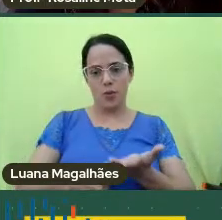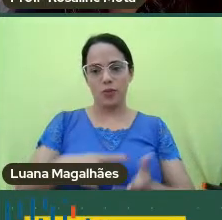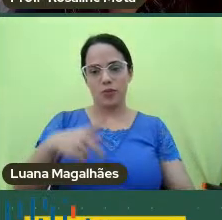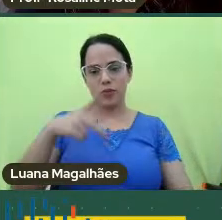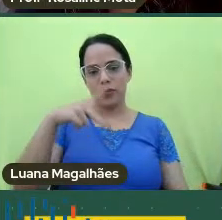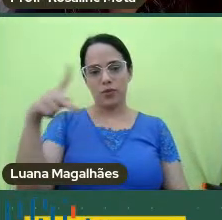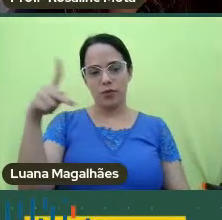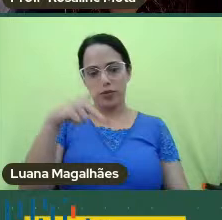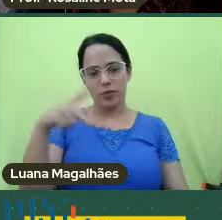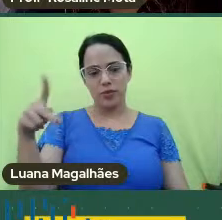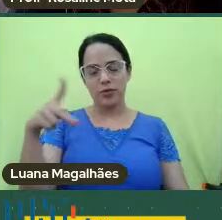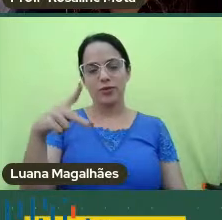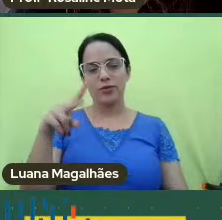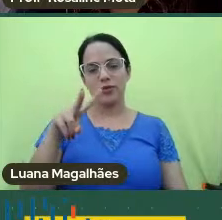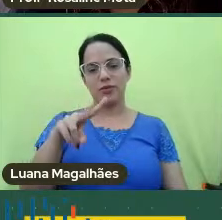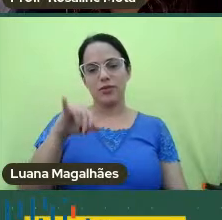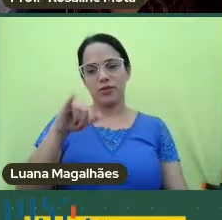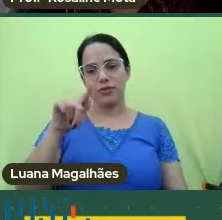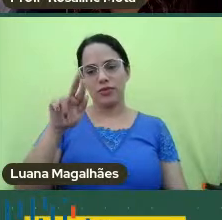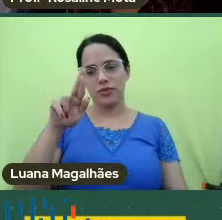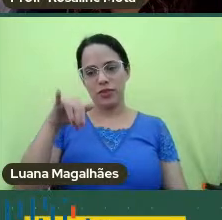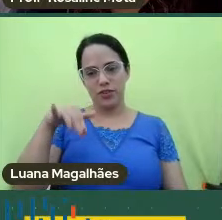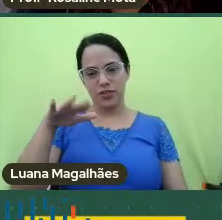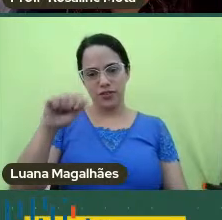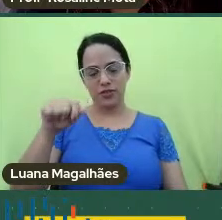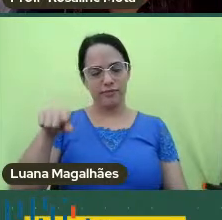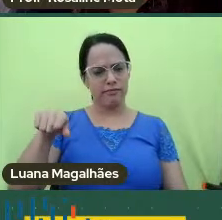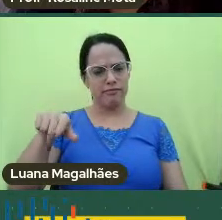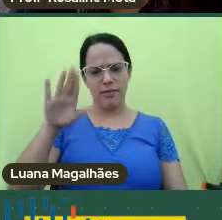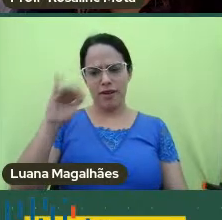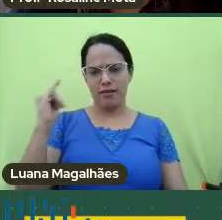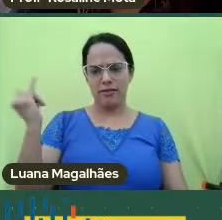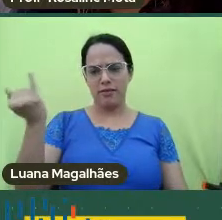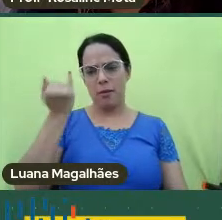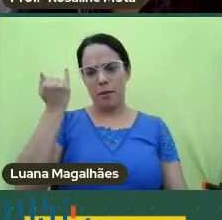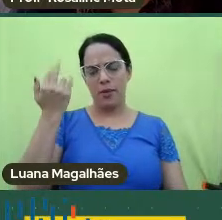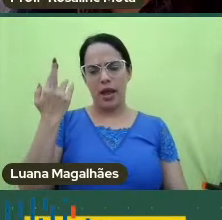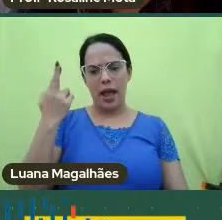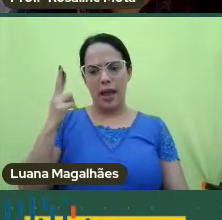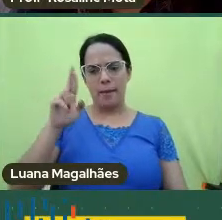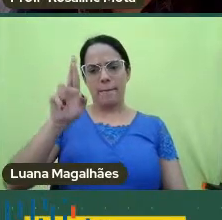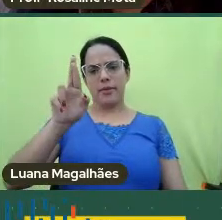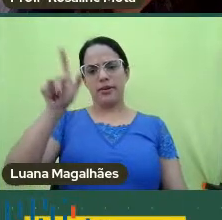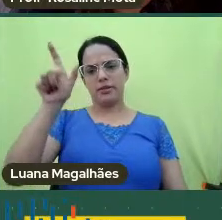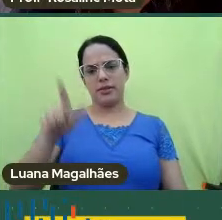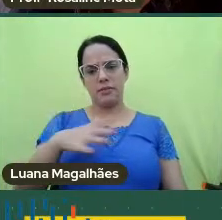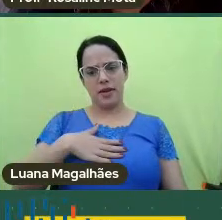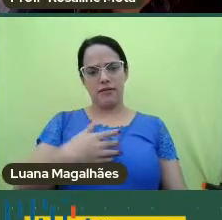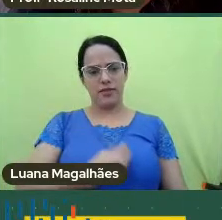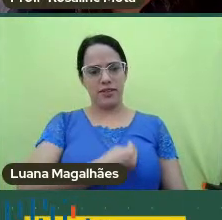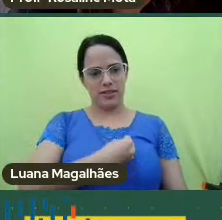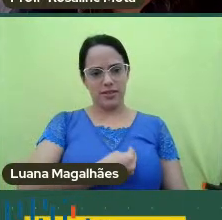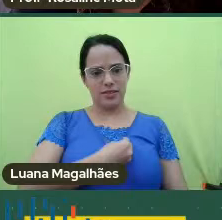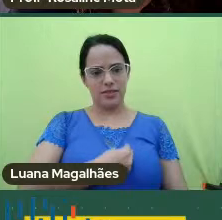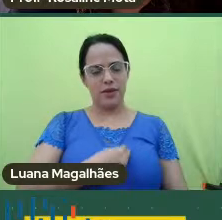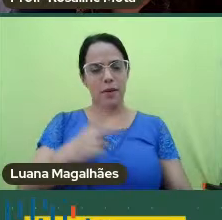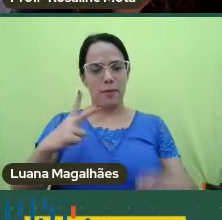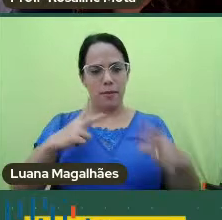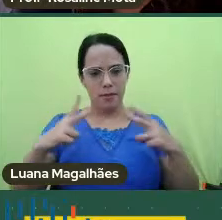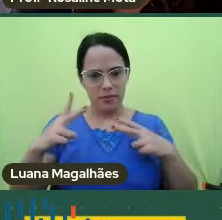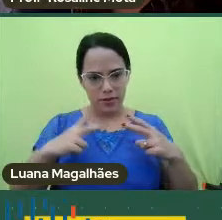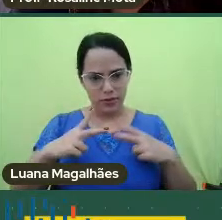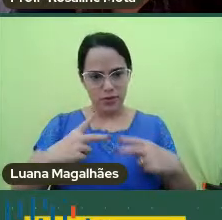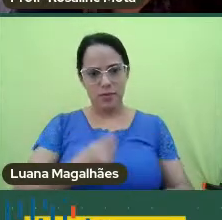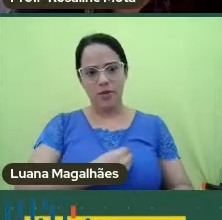é uma das pessoas mais importantes e mais representativas da minha vida pessoal, da minha